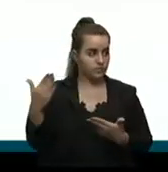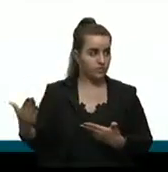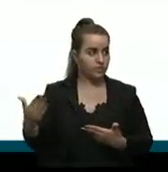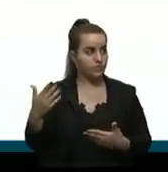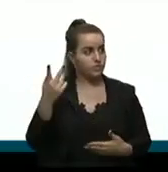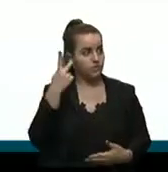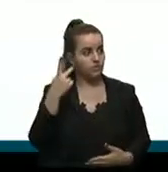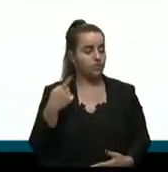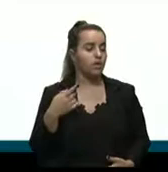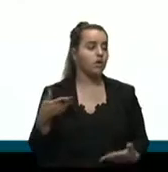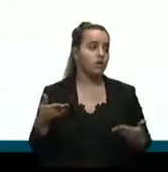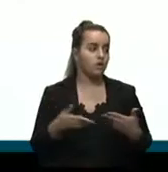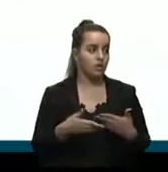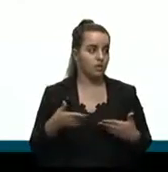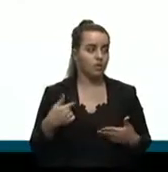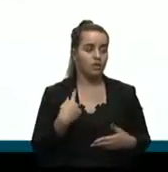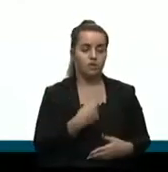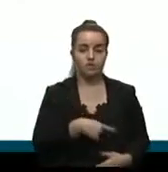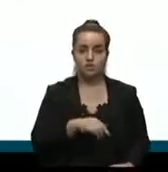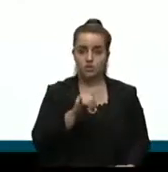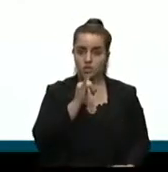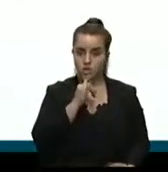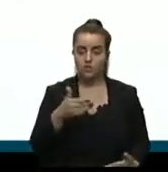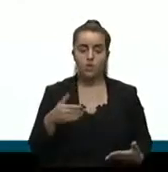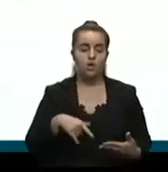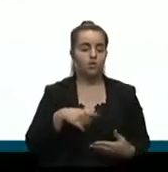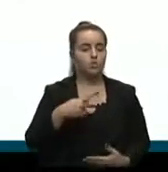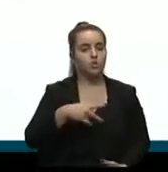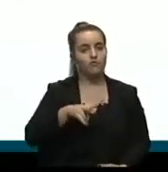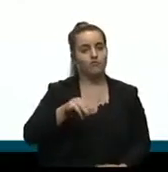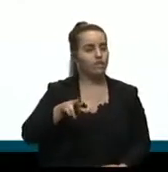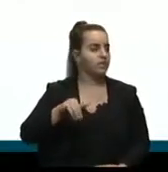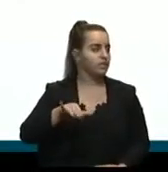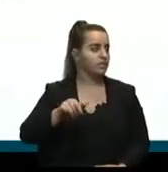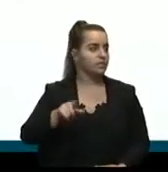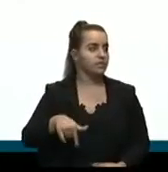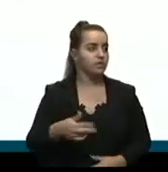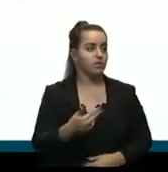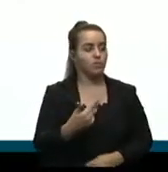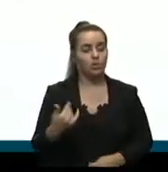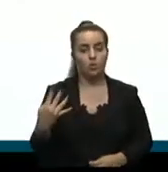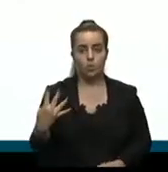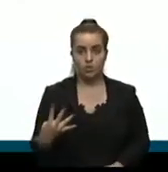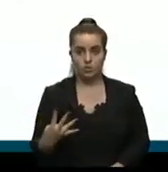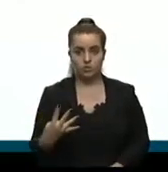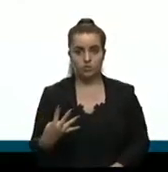Para a nossa situação, para o nosso exemplo, a variância é igual a 4.